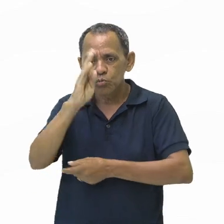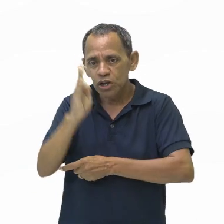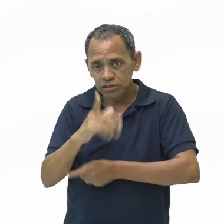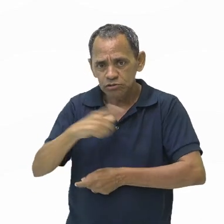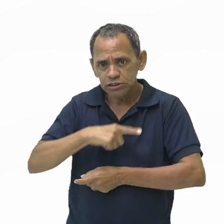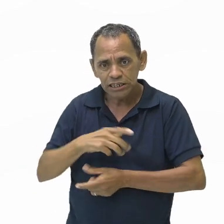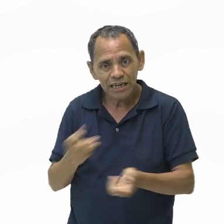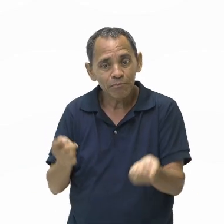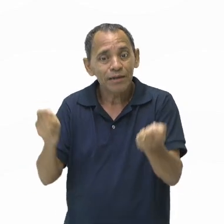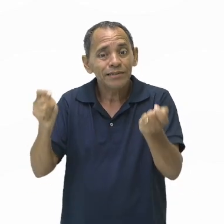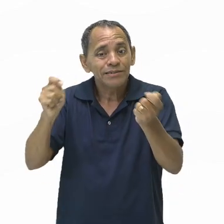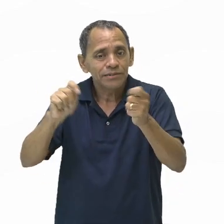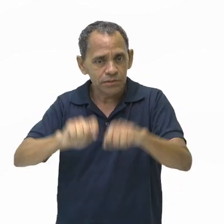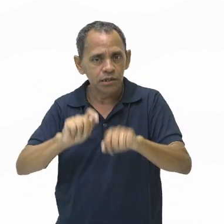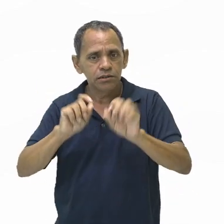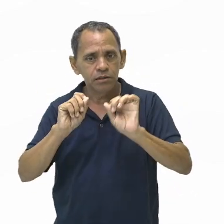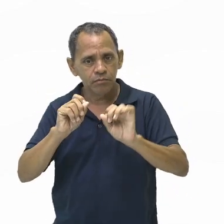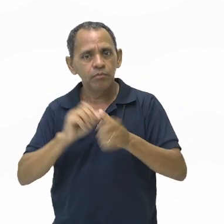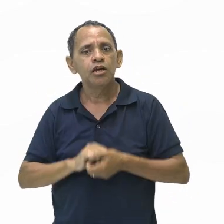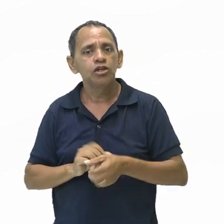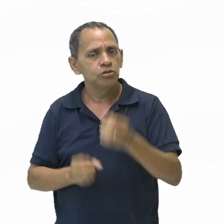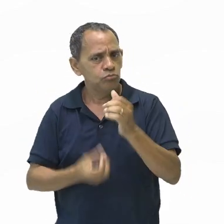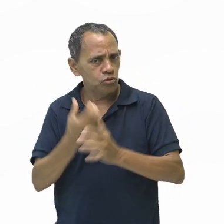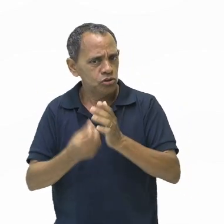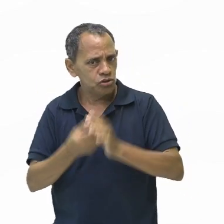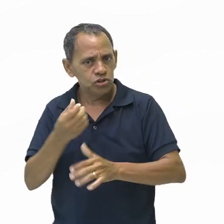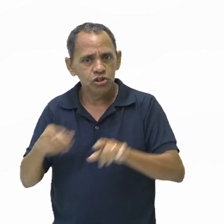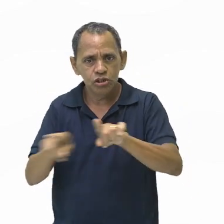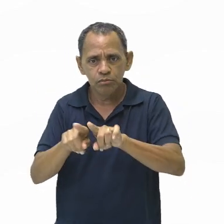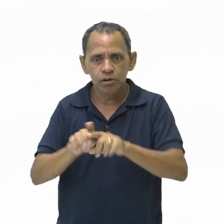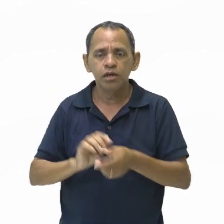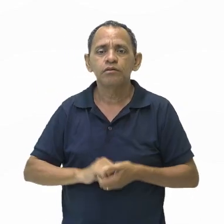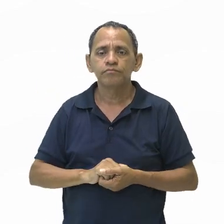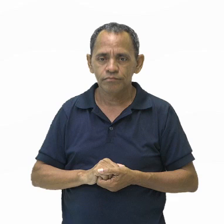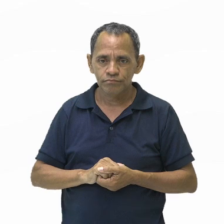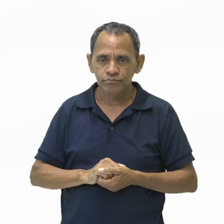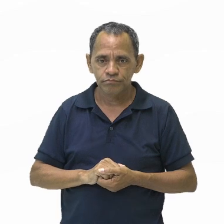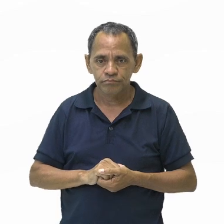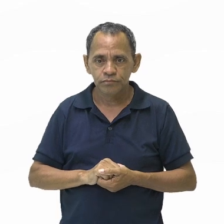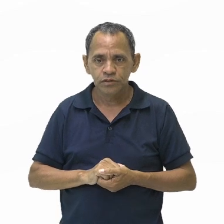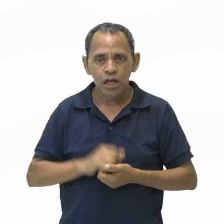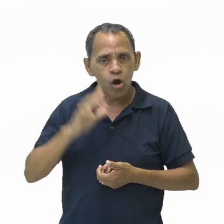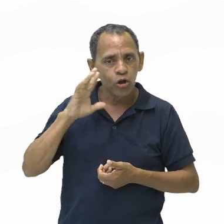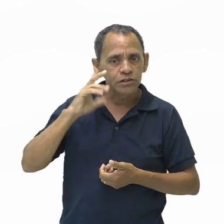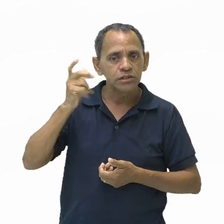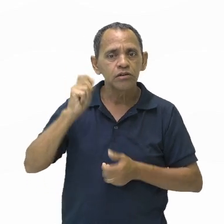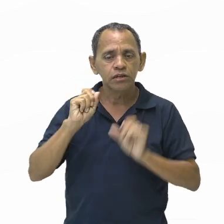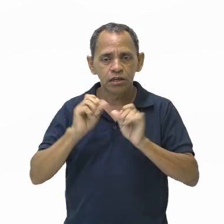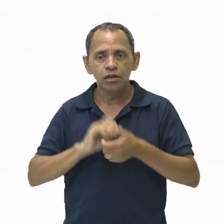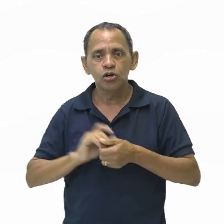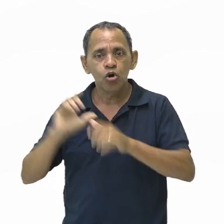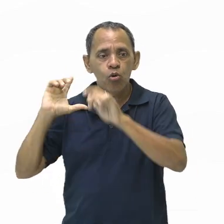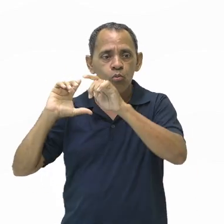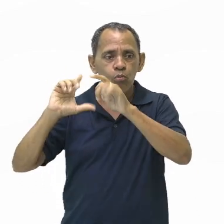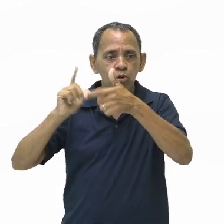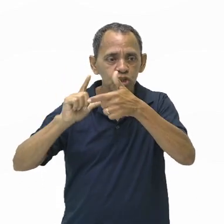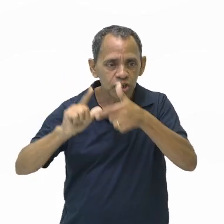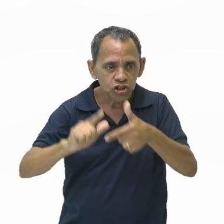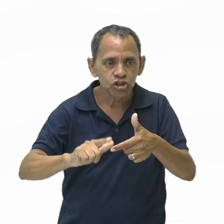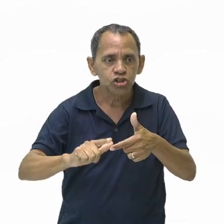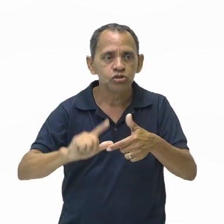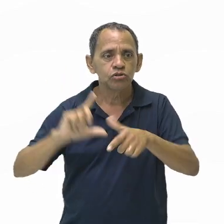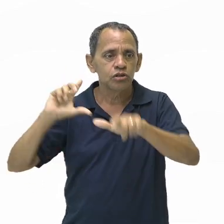aí aconteceu realmente o modernismo brasileiro. E aí tem um marco, né? Vamos botar assim, que tem um